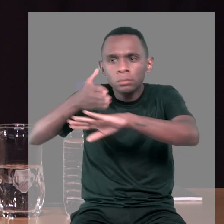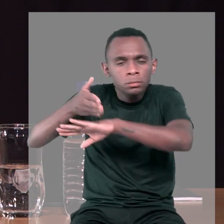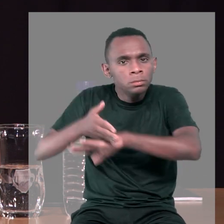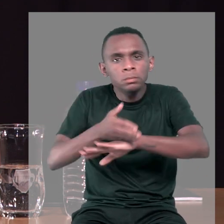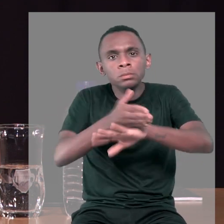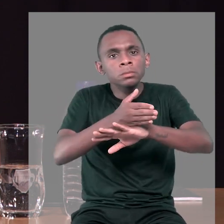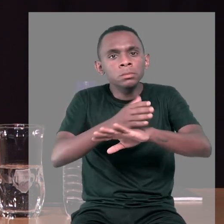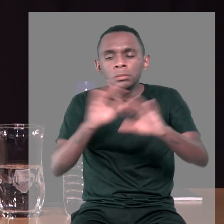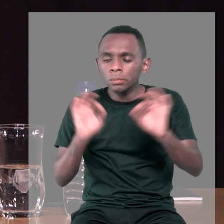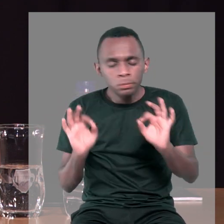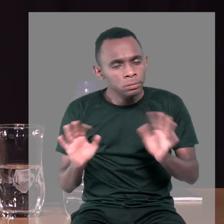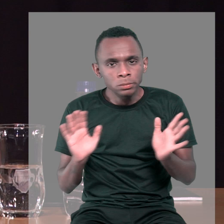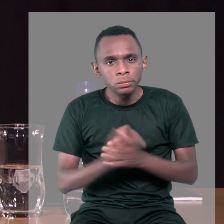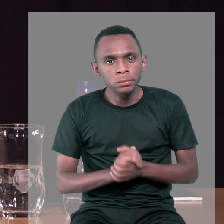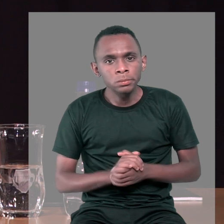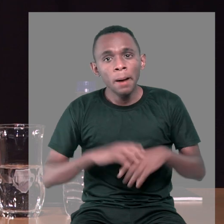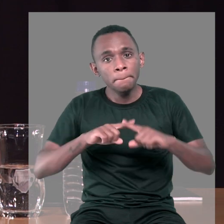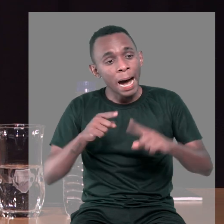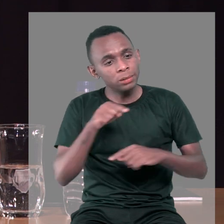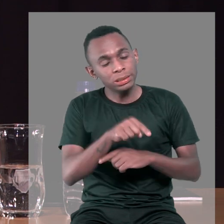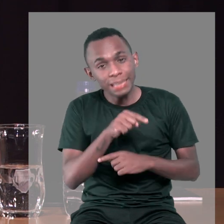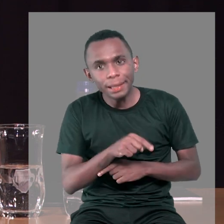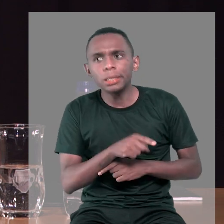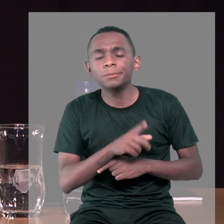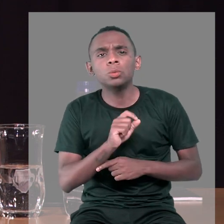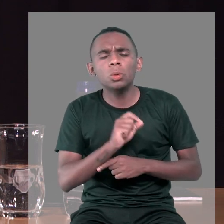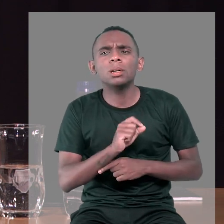cuja função era, basicamente, organizar o transporte.